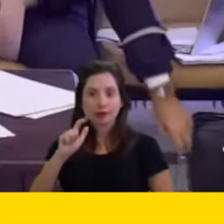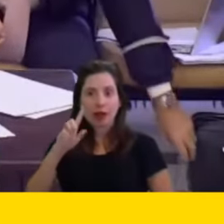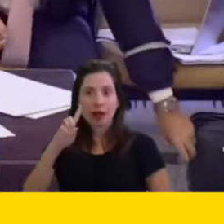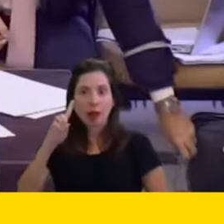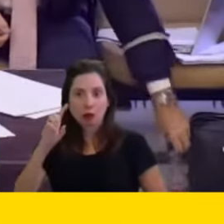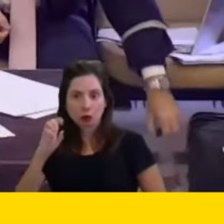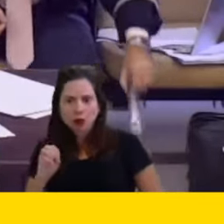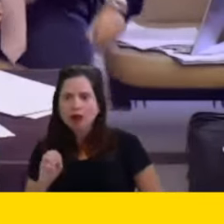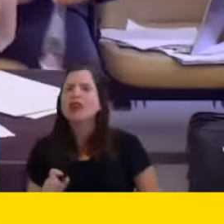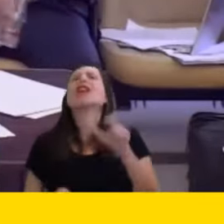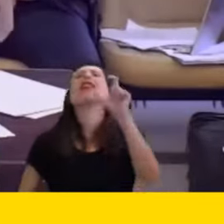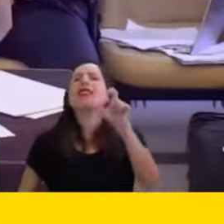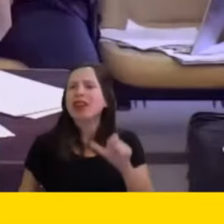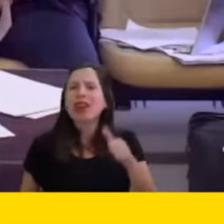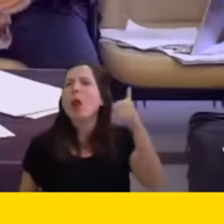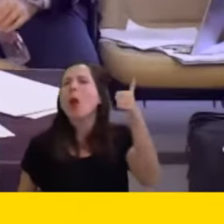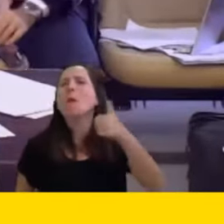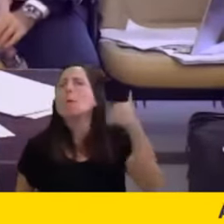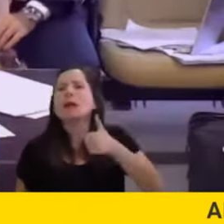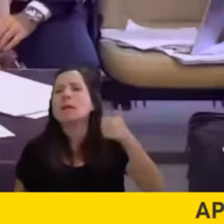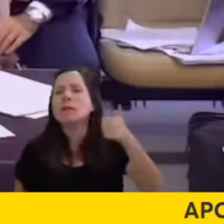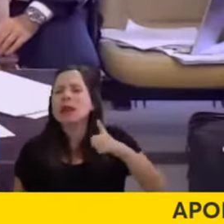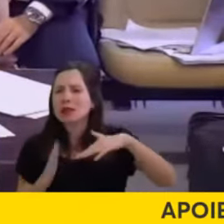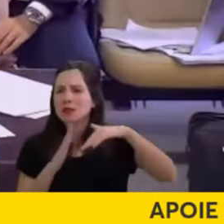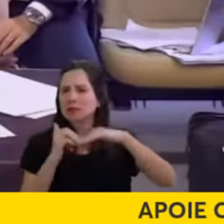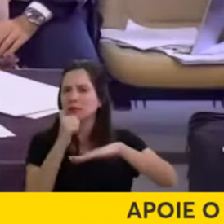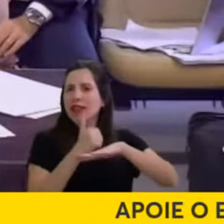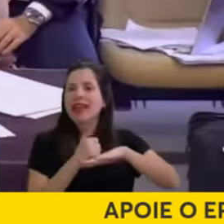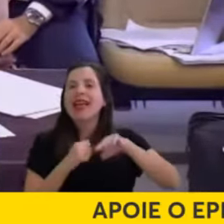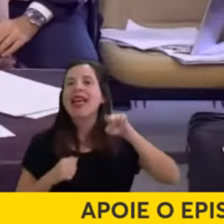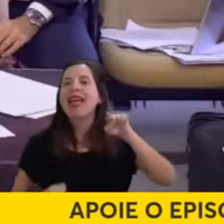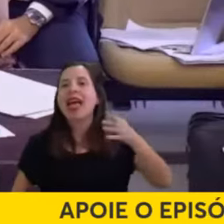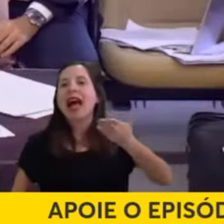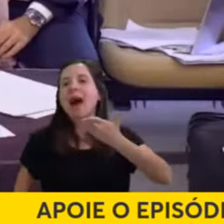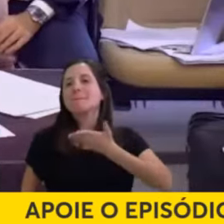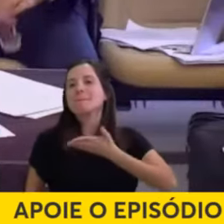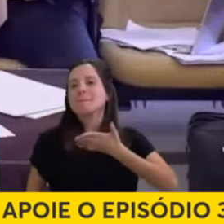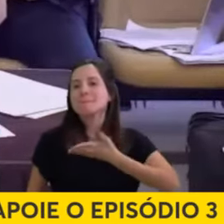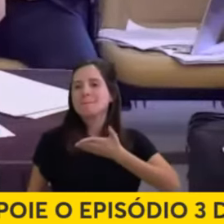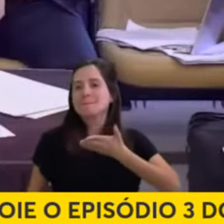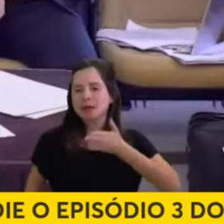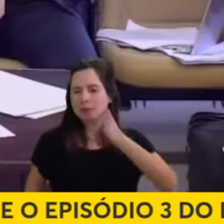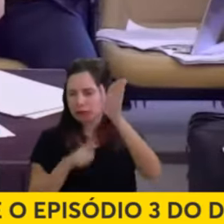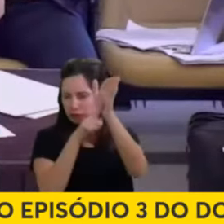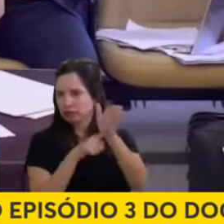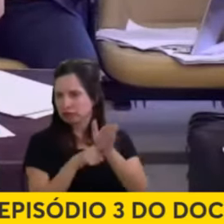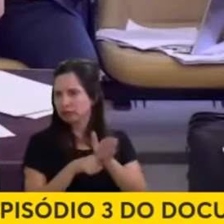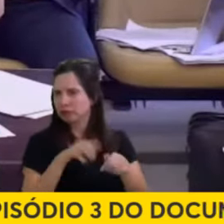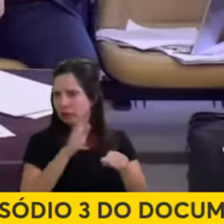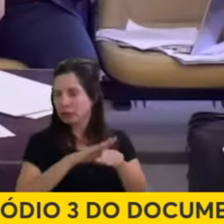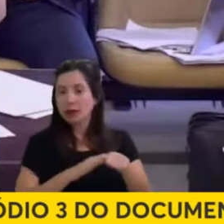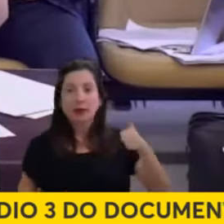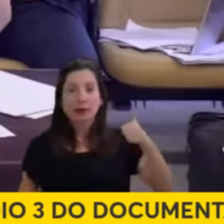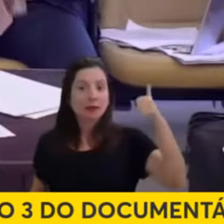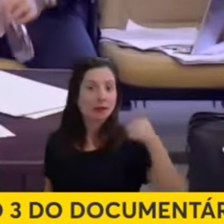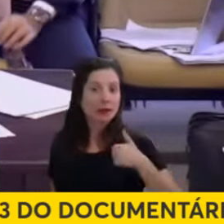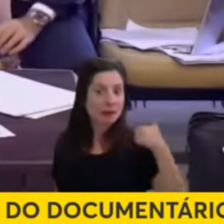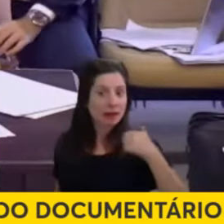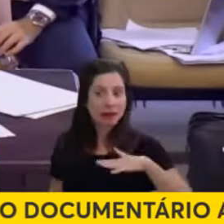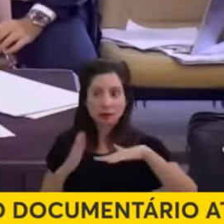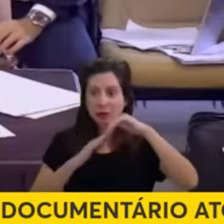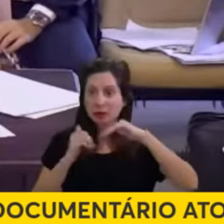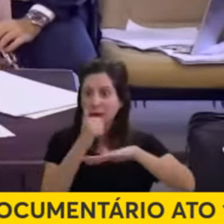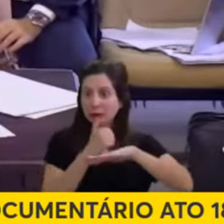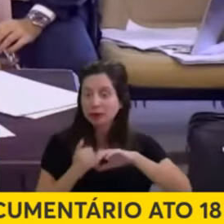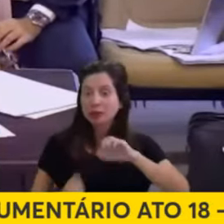que é o primeiro suplente é o amigo de mais de 20 anos segundo o próprio depoente segundo o próprio investigado primeiro suplente que